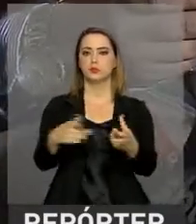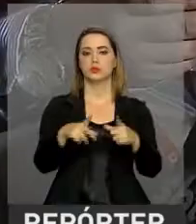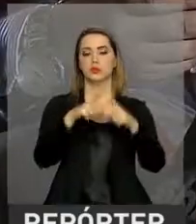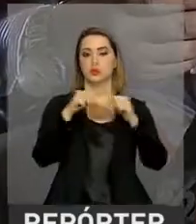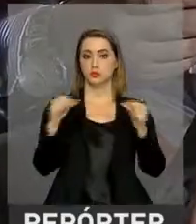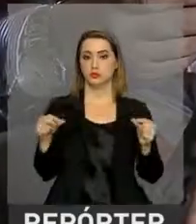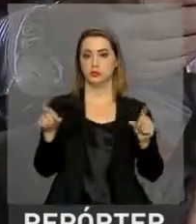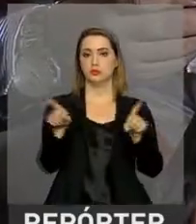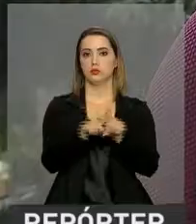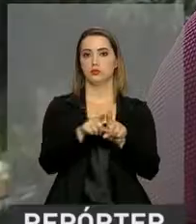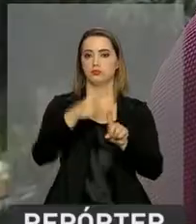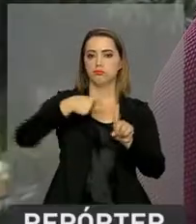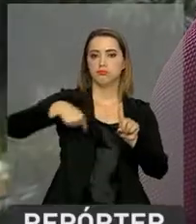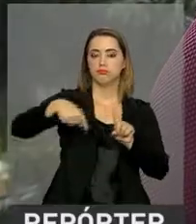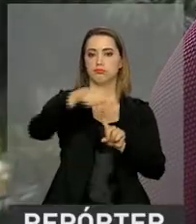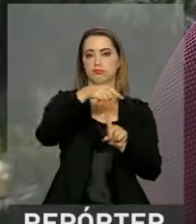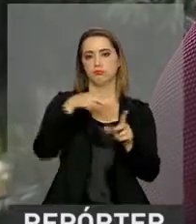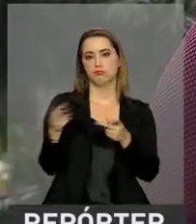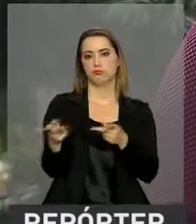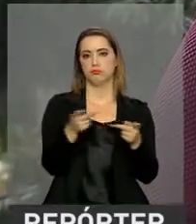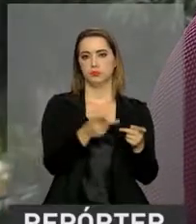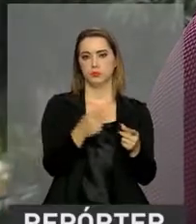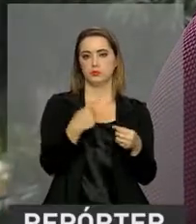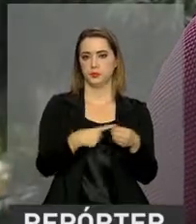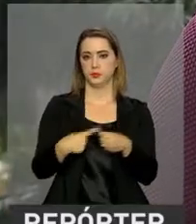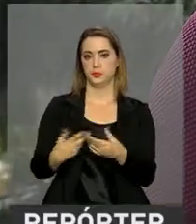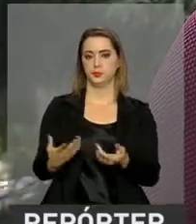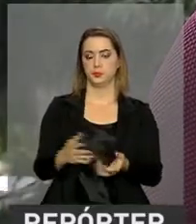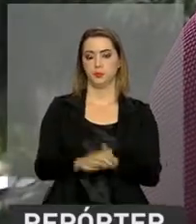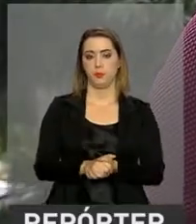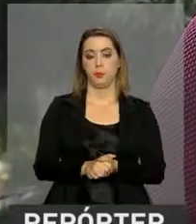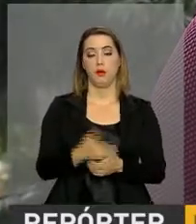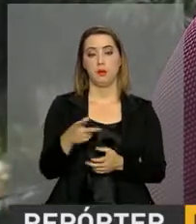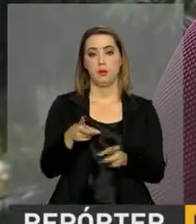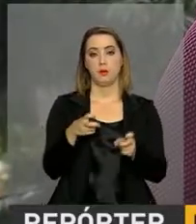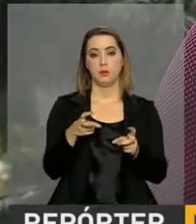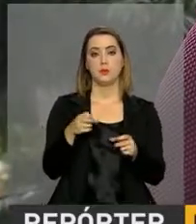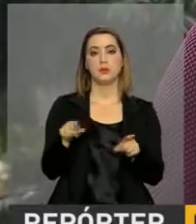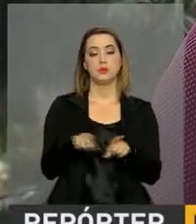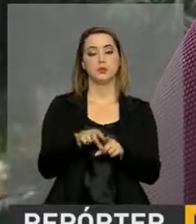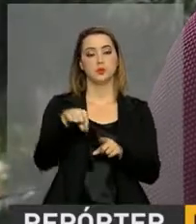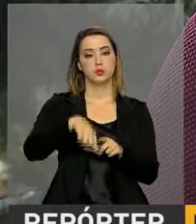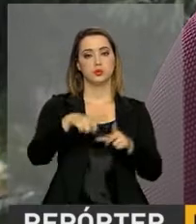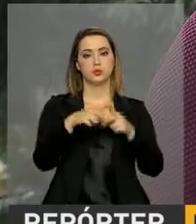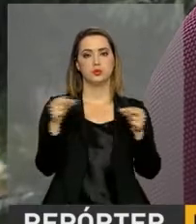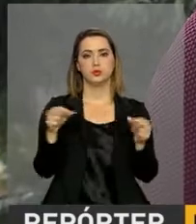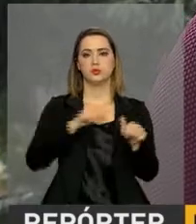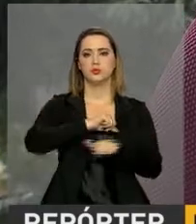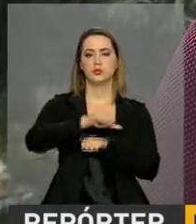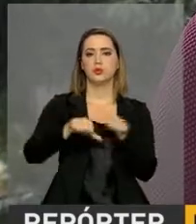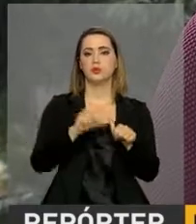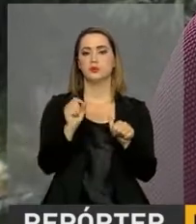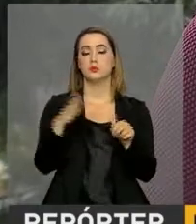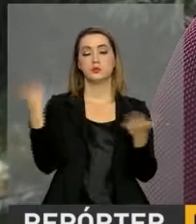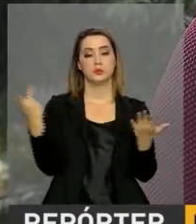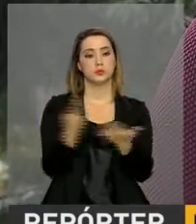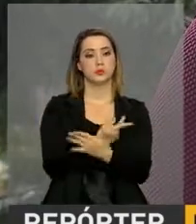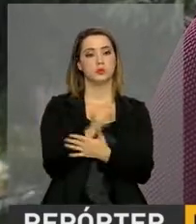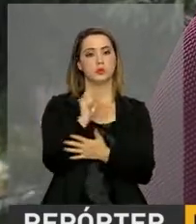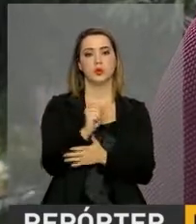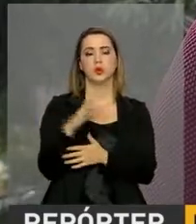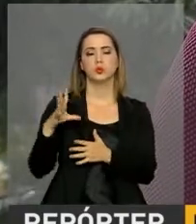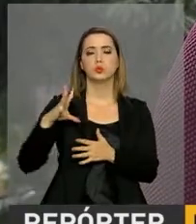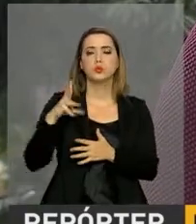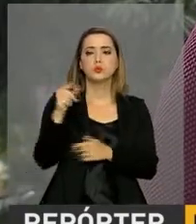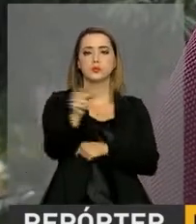federal e do entorno a expectativa do governo federal é que a transição da tv analógica para digital esteja concluído em todo o país